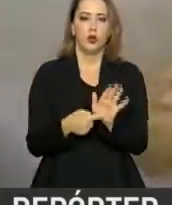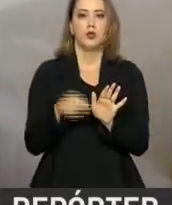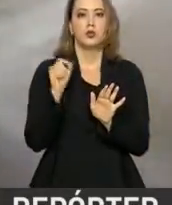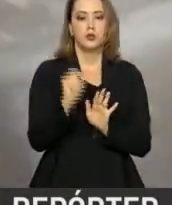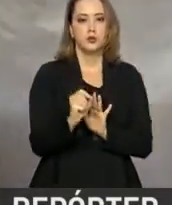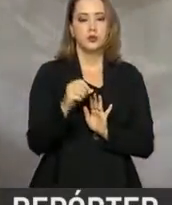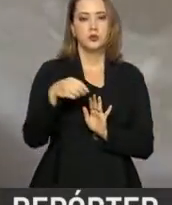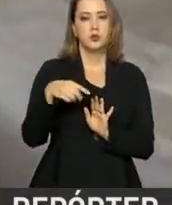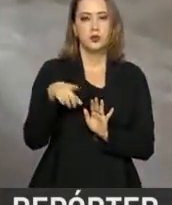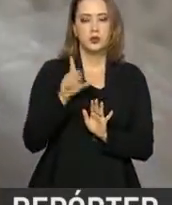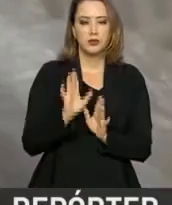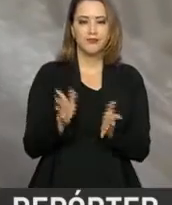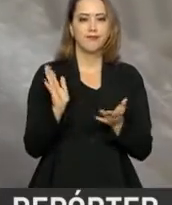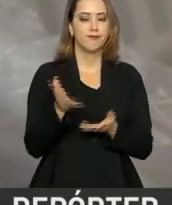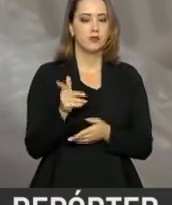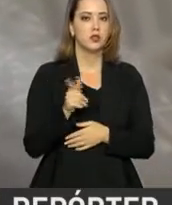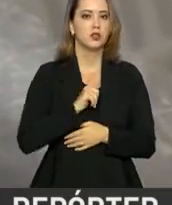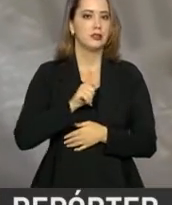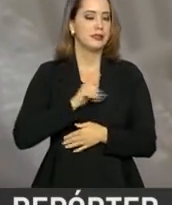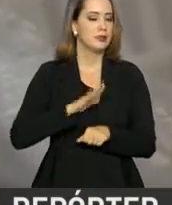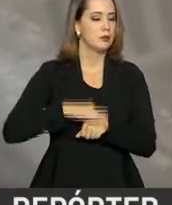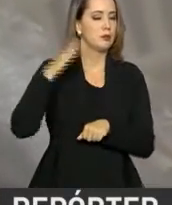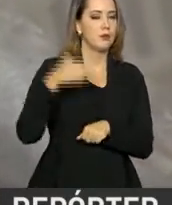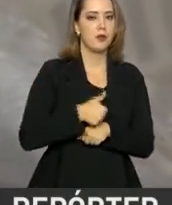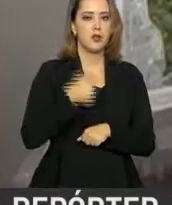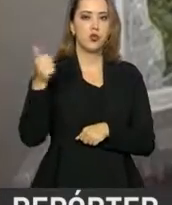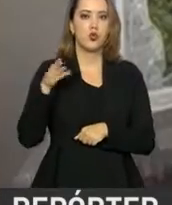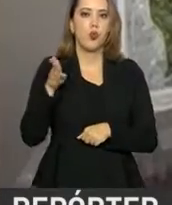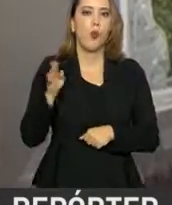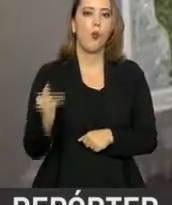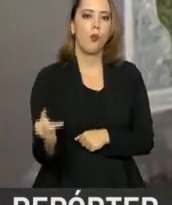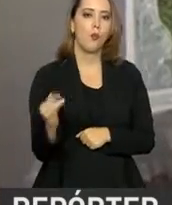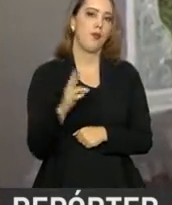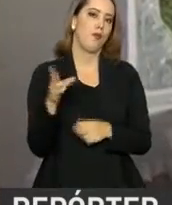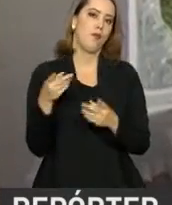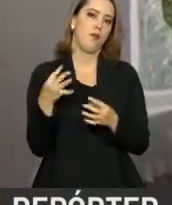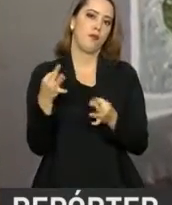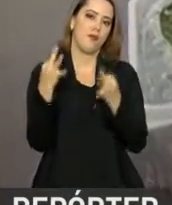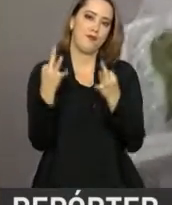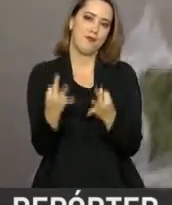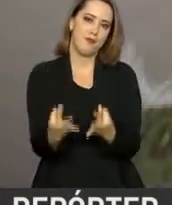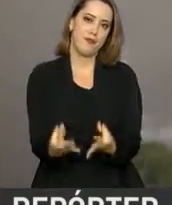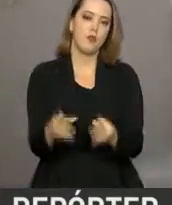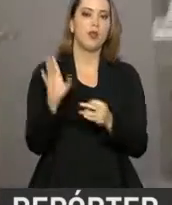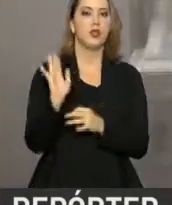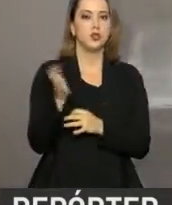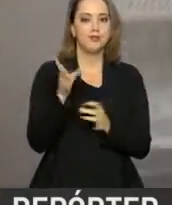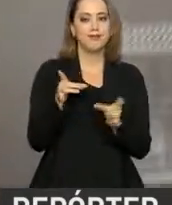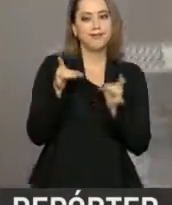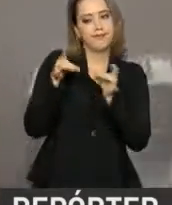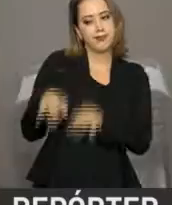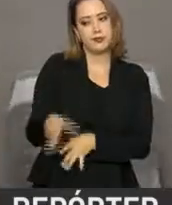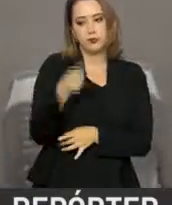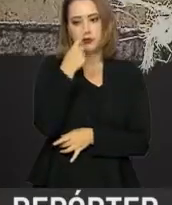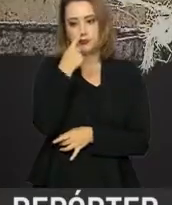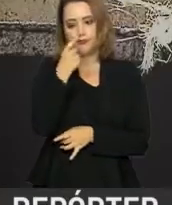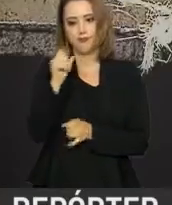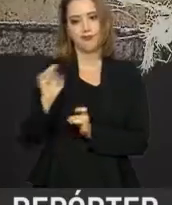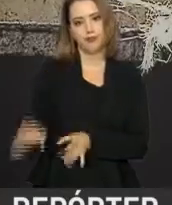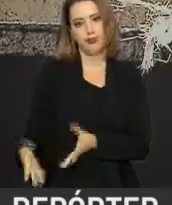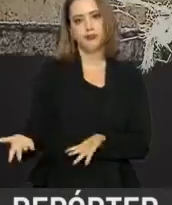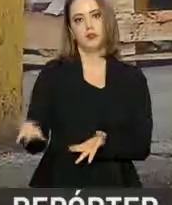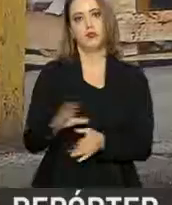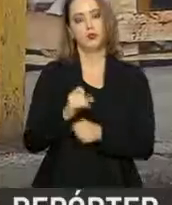e agricultura fao é que mais de 1 bilhão de toneladas de alimentos são desperdiçadas todo ano isso